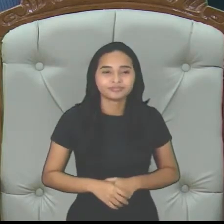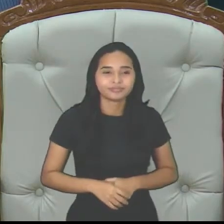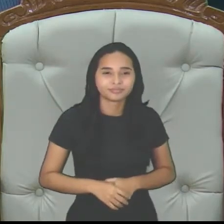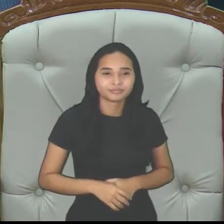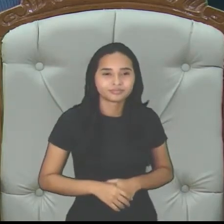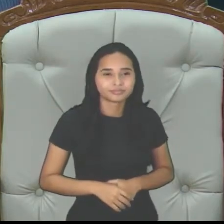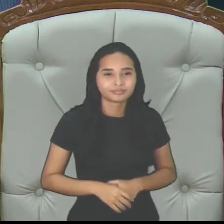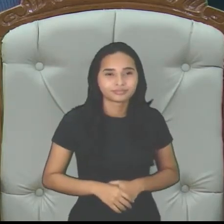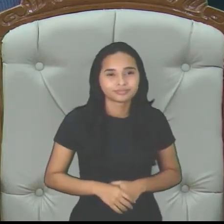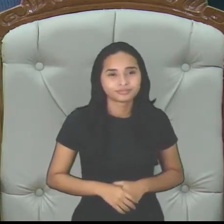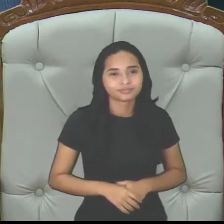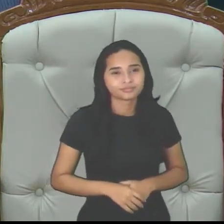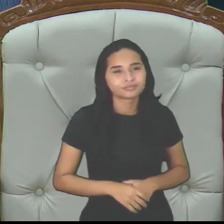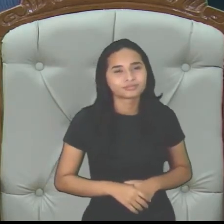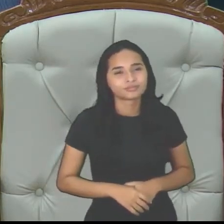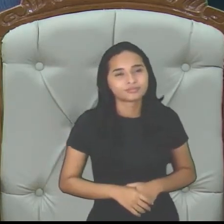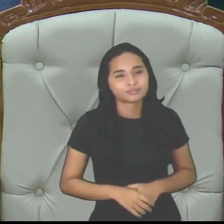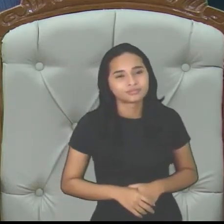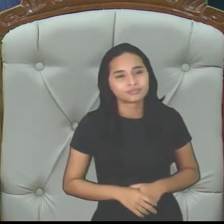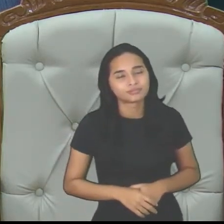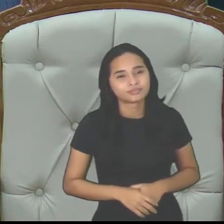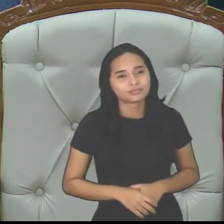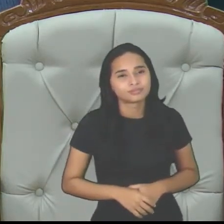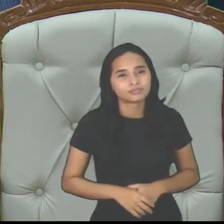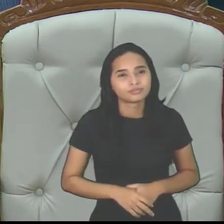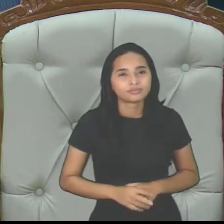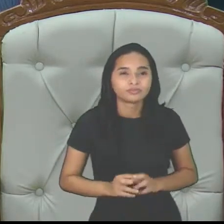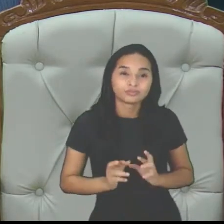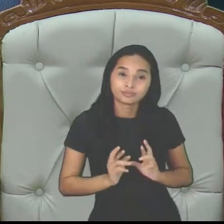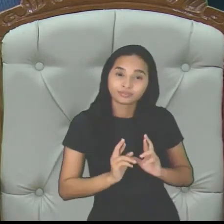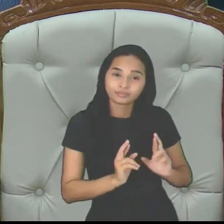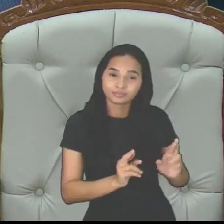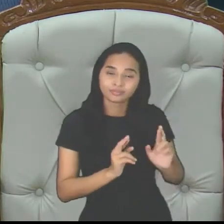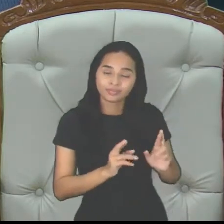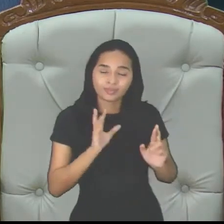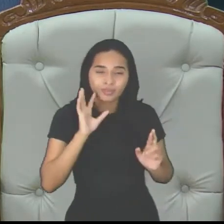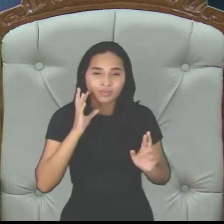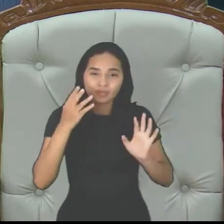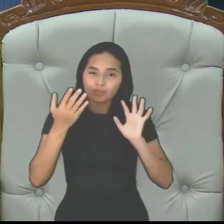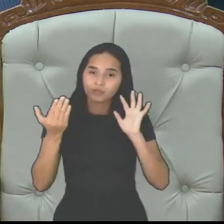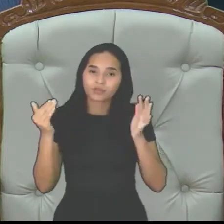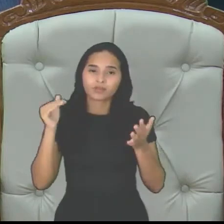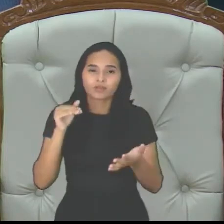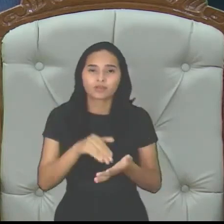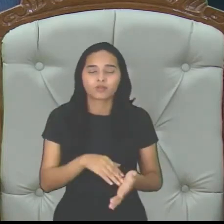com respeito a estes fatos desta última hora.